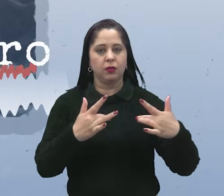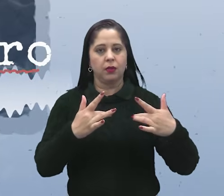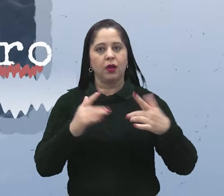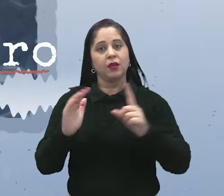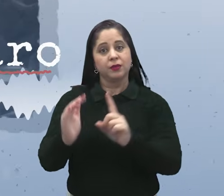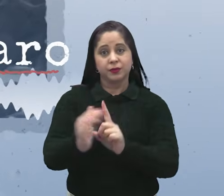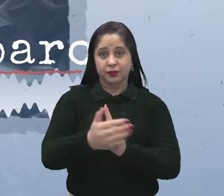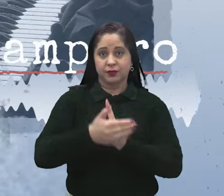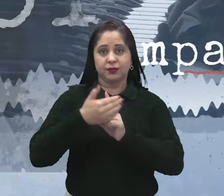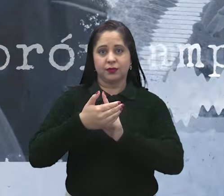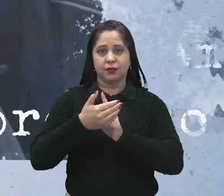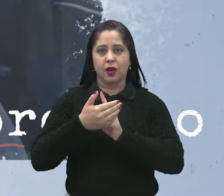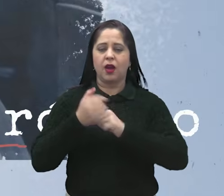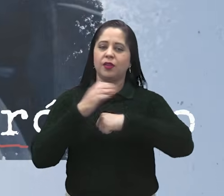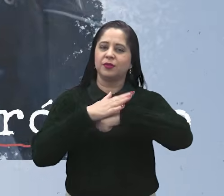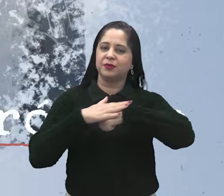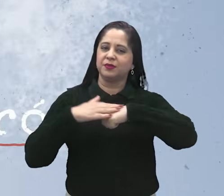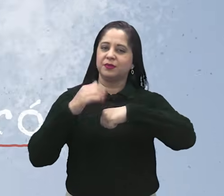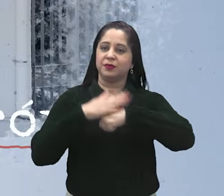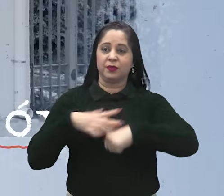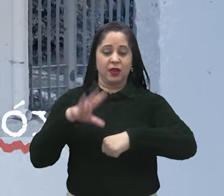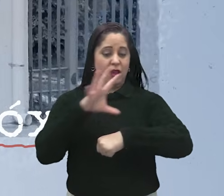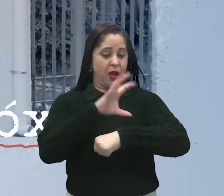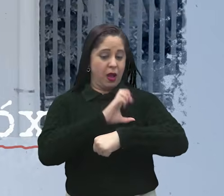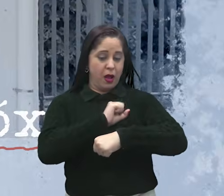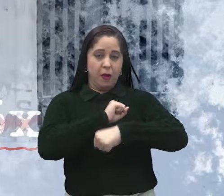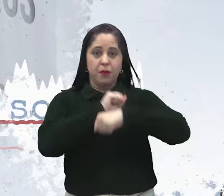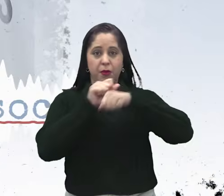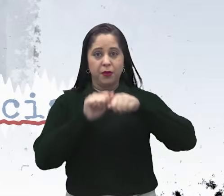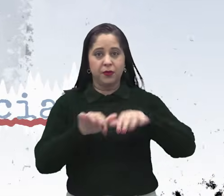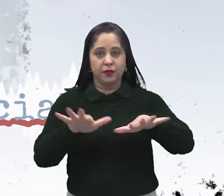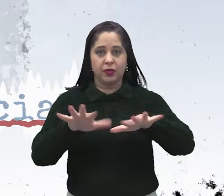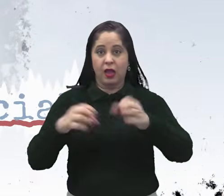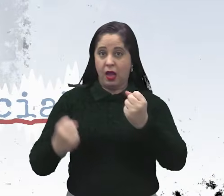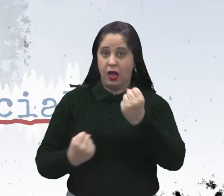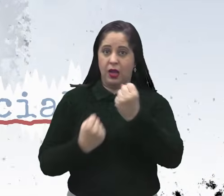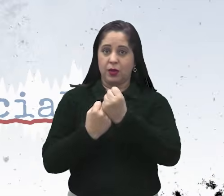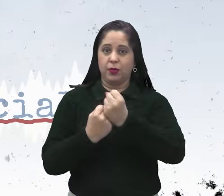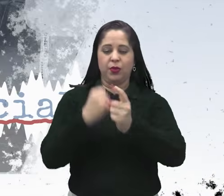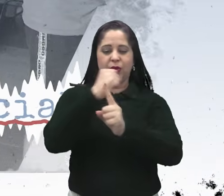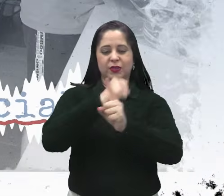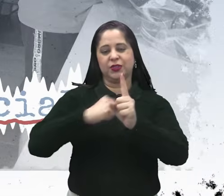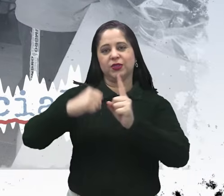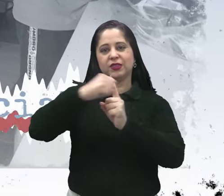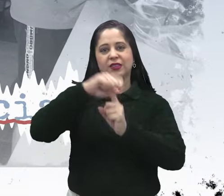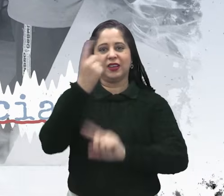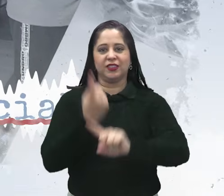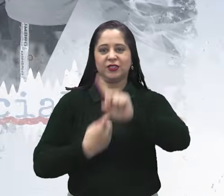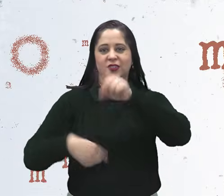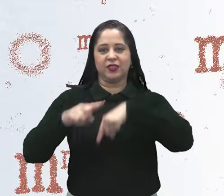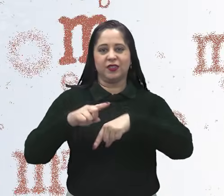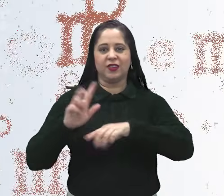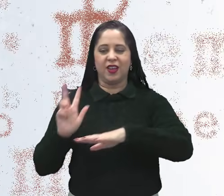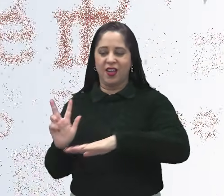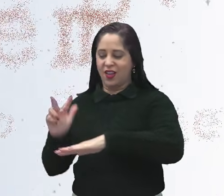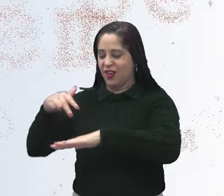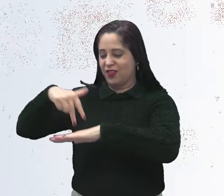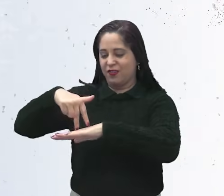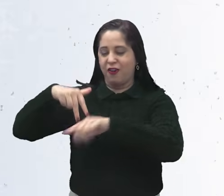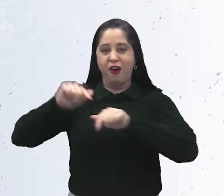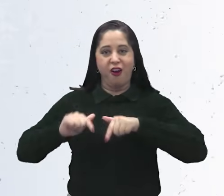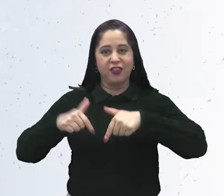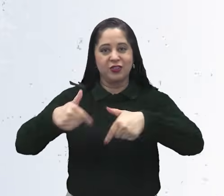solidariedade, amparo, compaixão, amor ao próximo, assistência, desenvolvimento